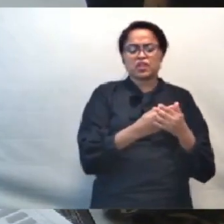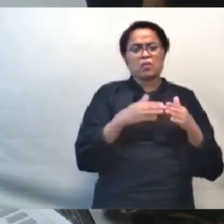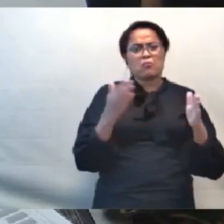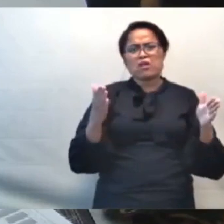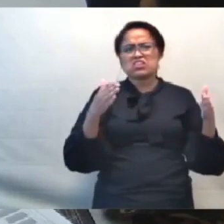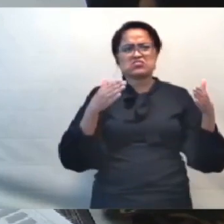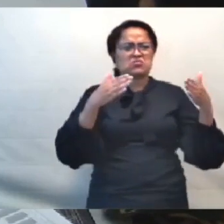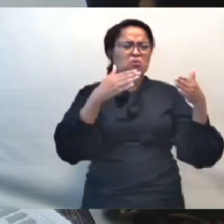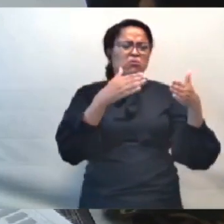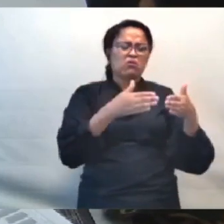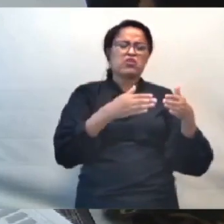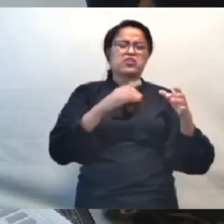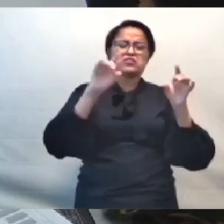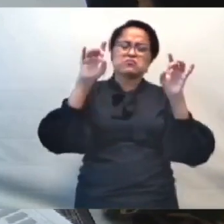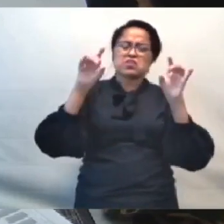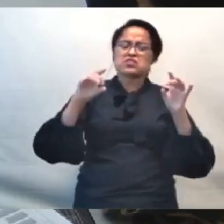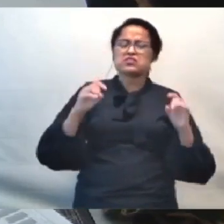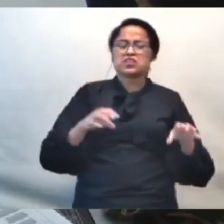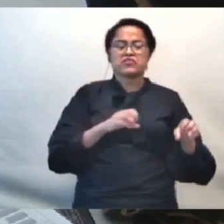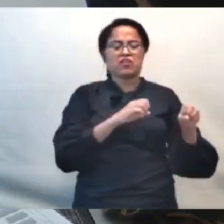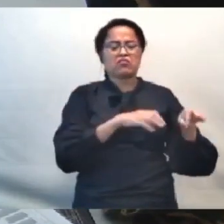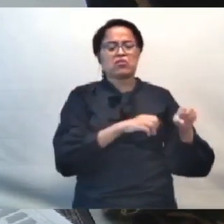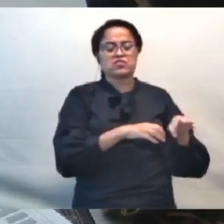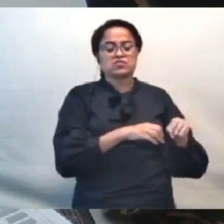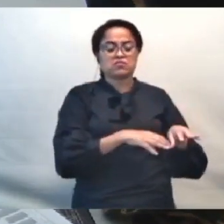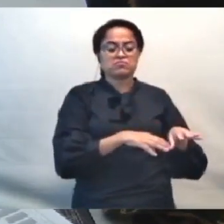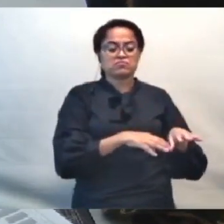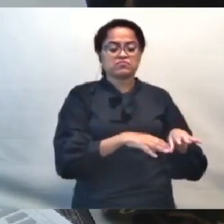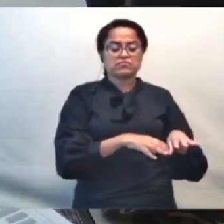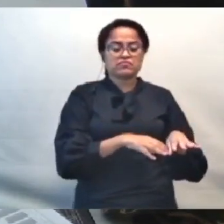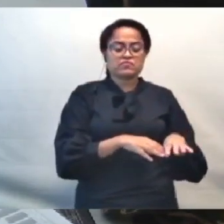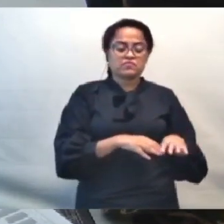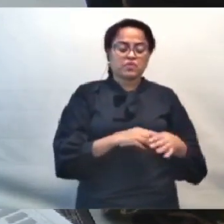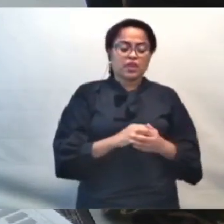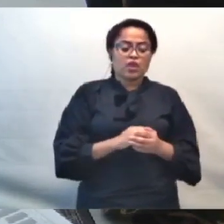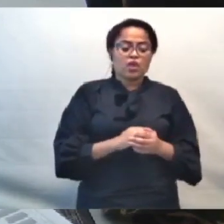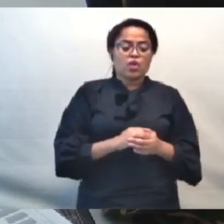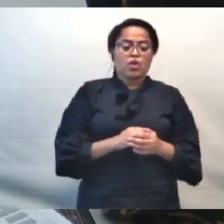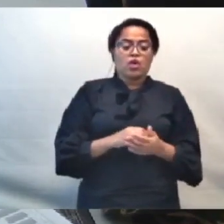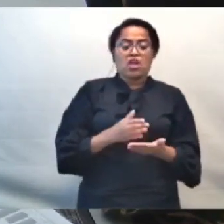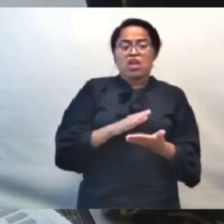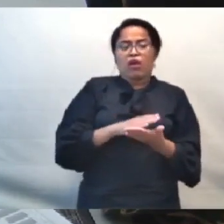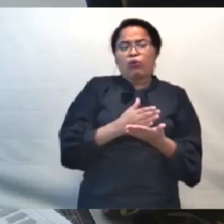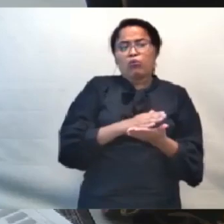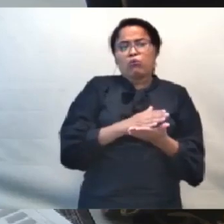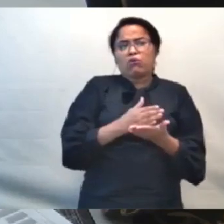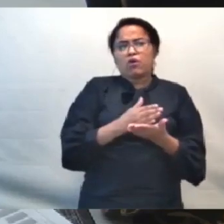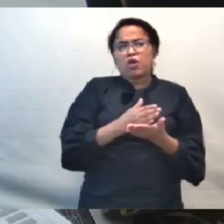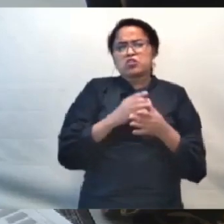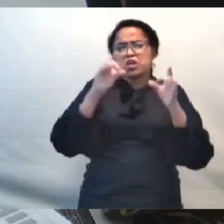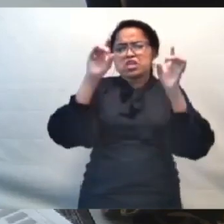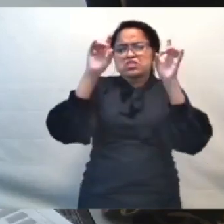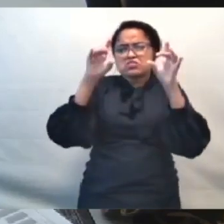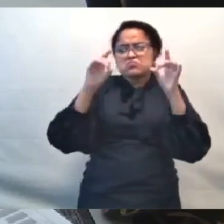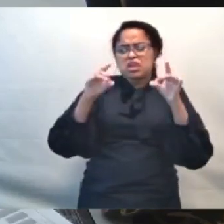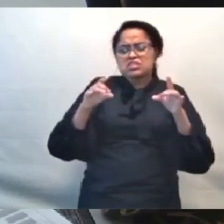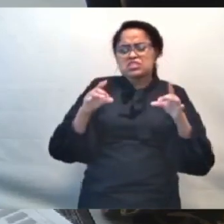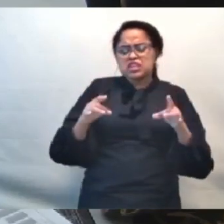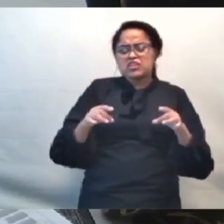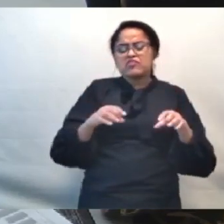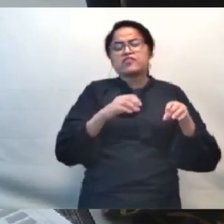educação. E aí, uma coisa mais específica sobre a educação também, em